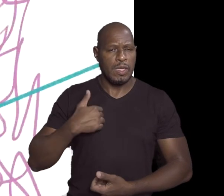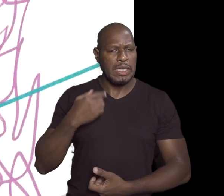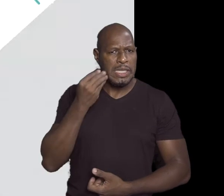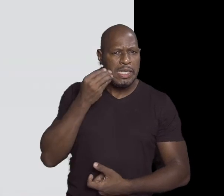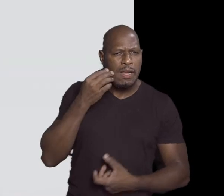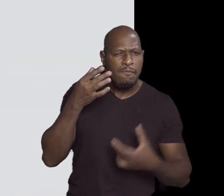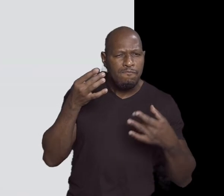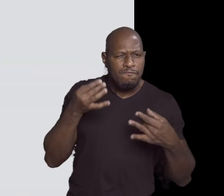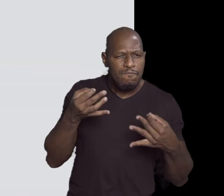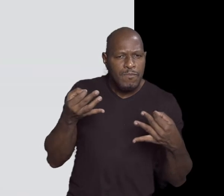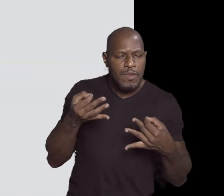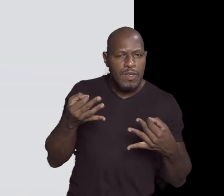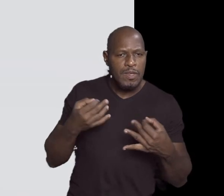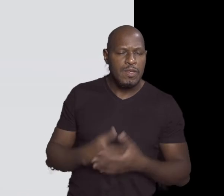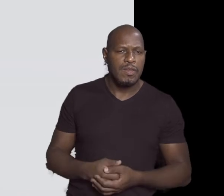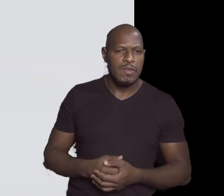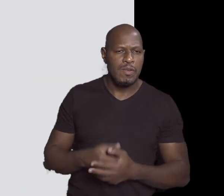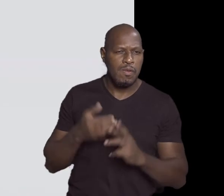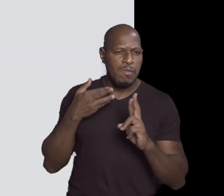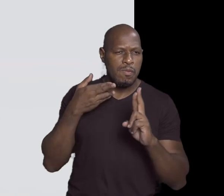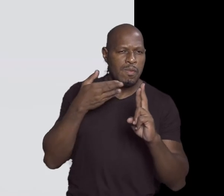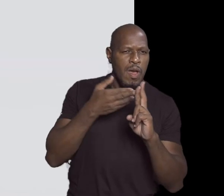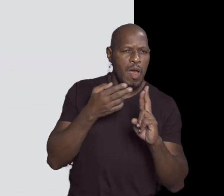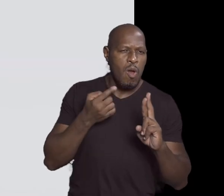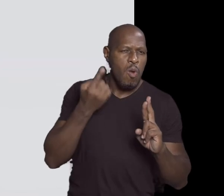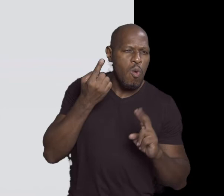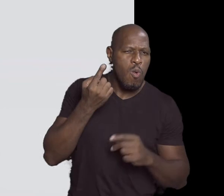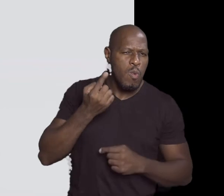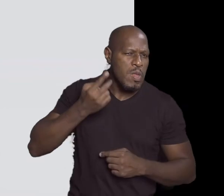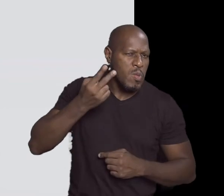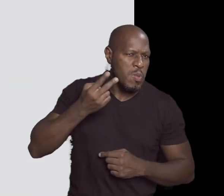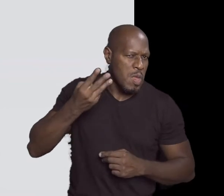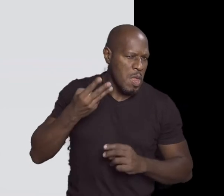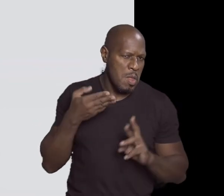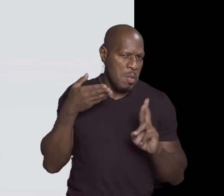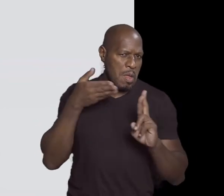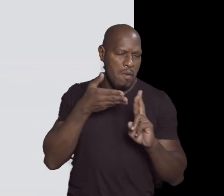definir uma referência, 2, 3,